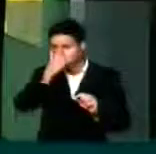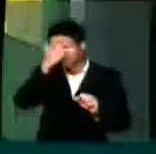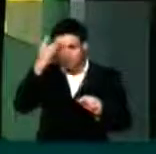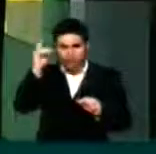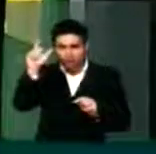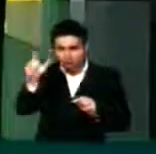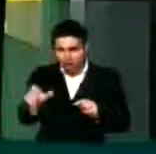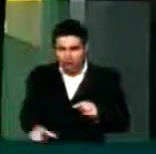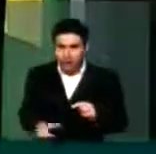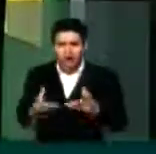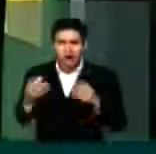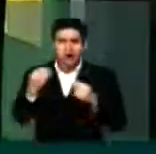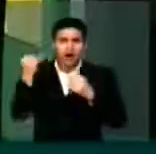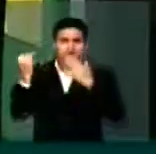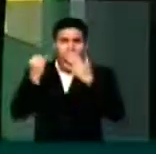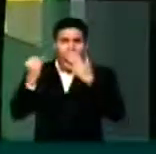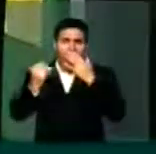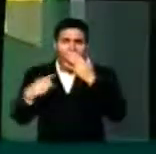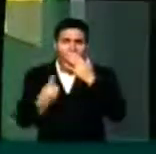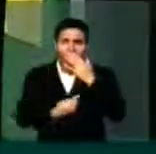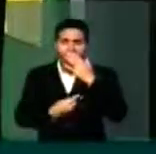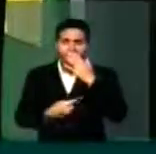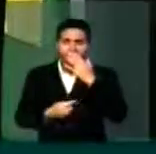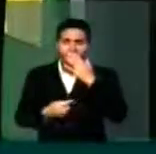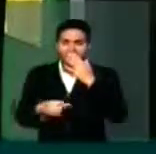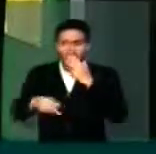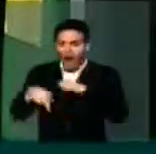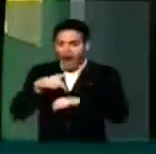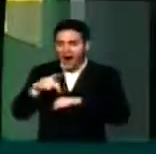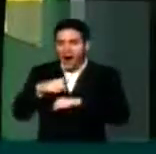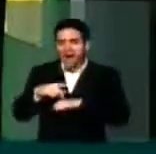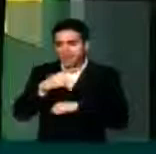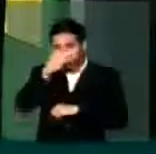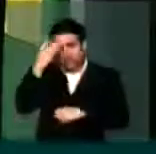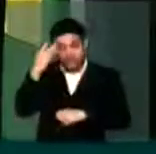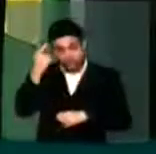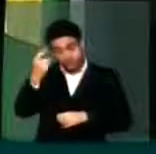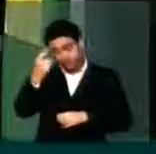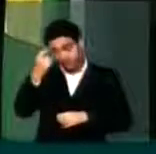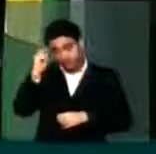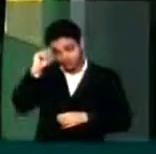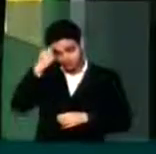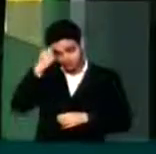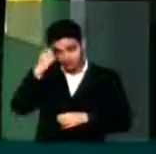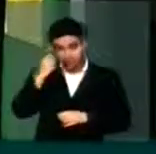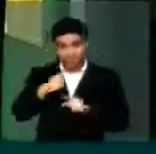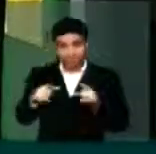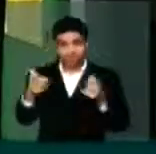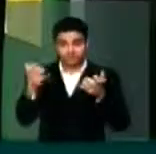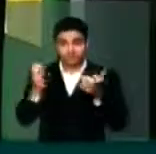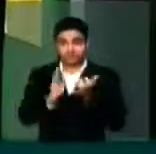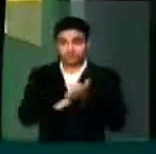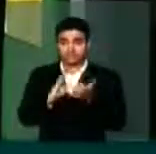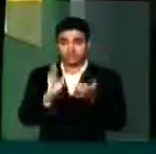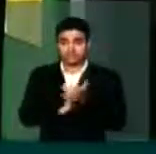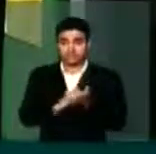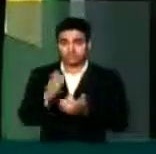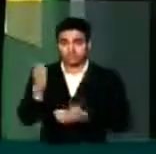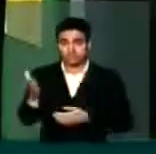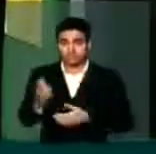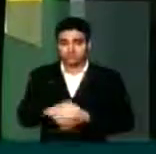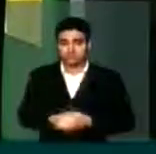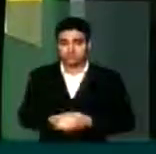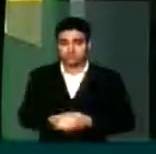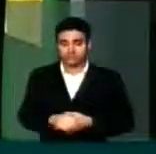pessoa tão importante para o nosso país como foi o negro. Agora eu quero aqui parabenizar